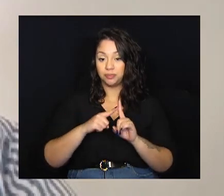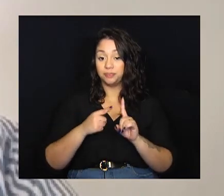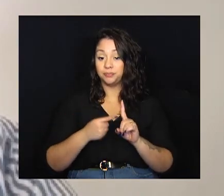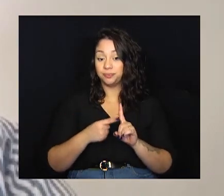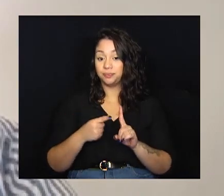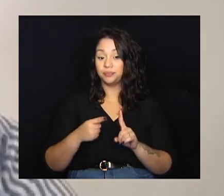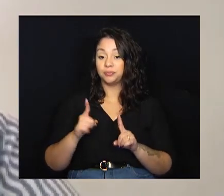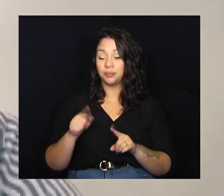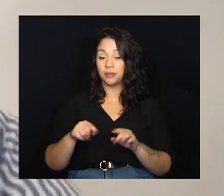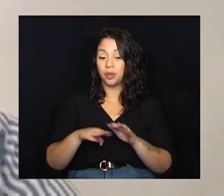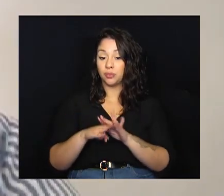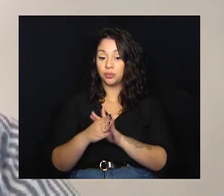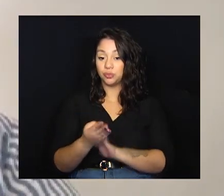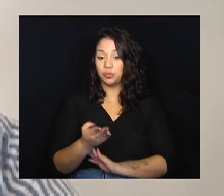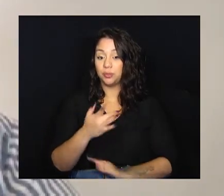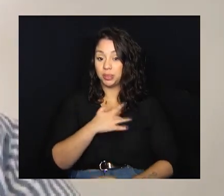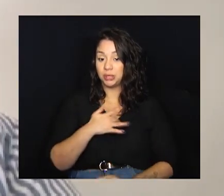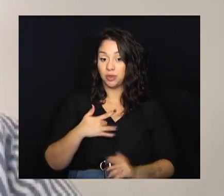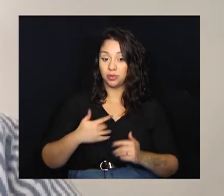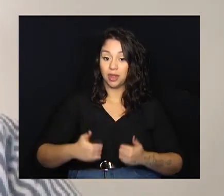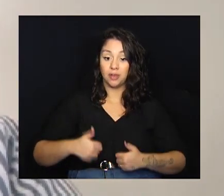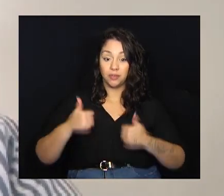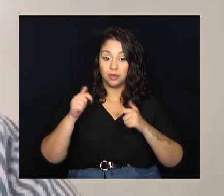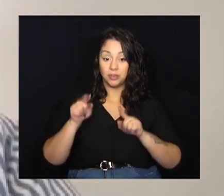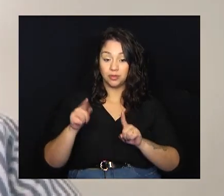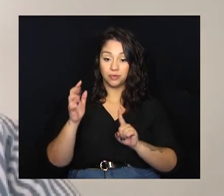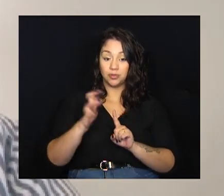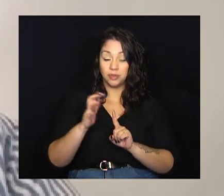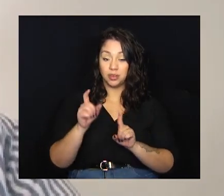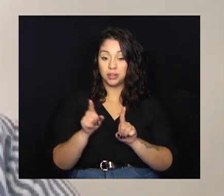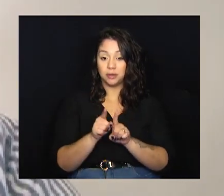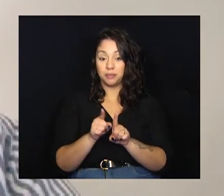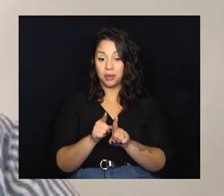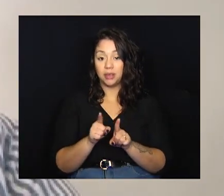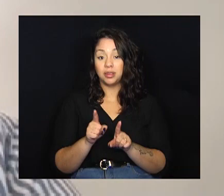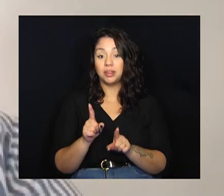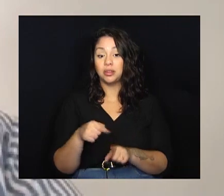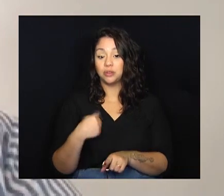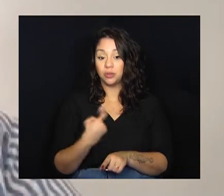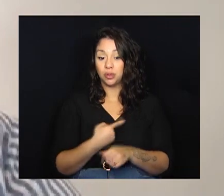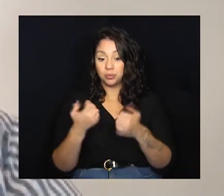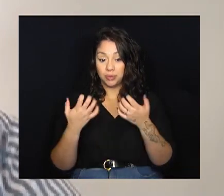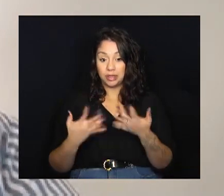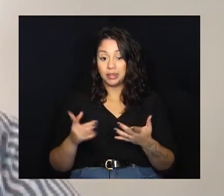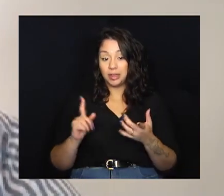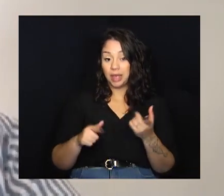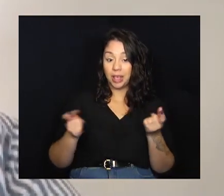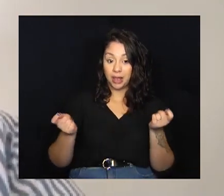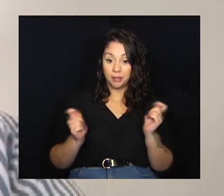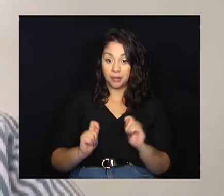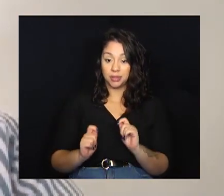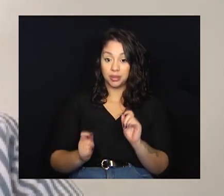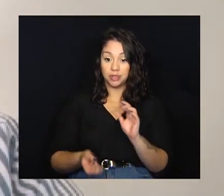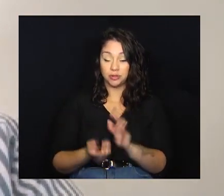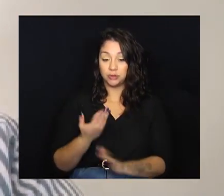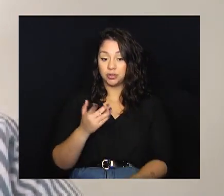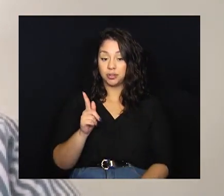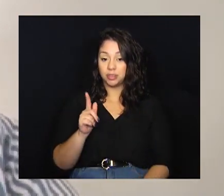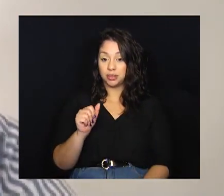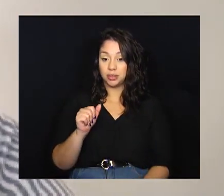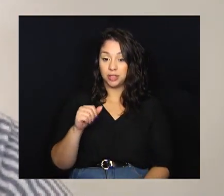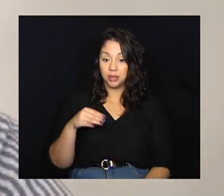vão ter impactos Por quê não é só inclusive quando a gente fala de capacidade de formação de gametas